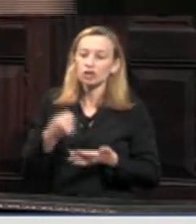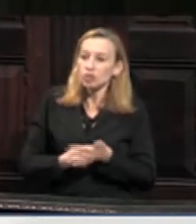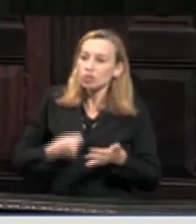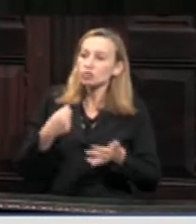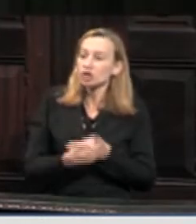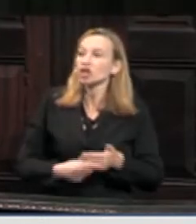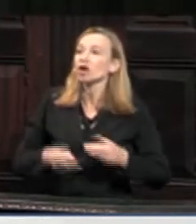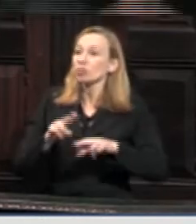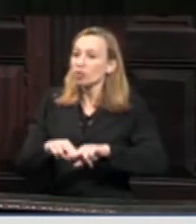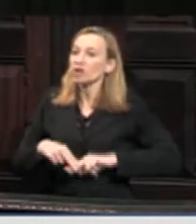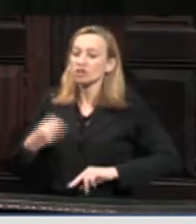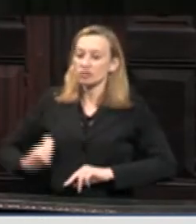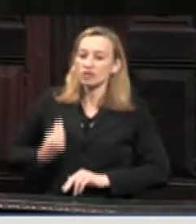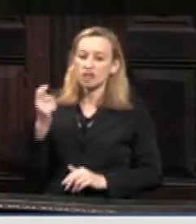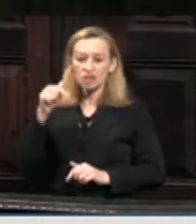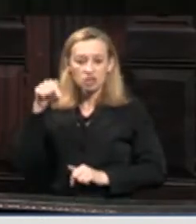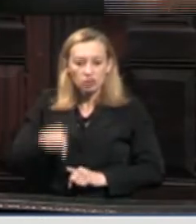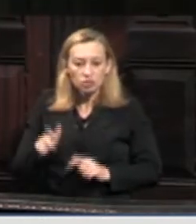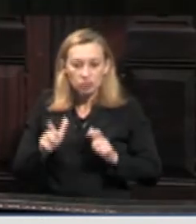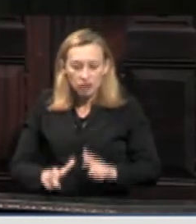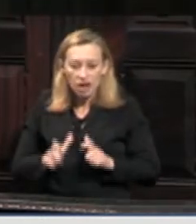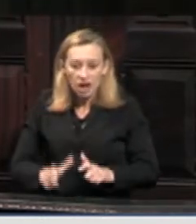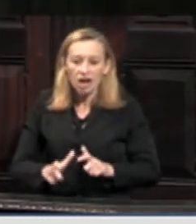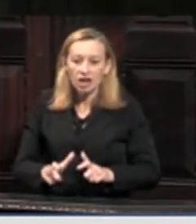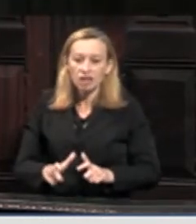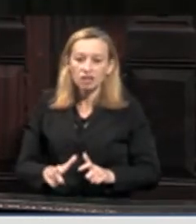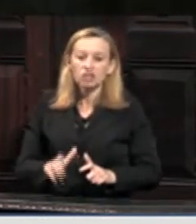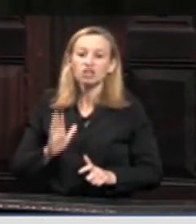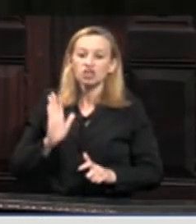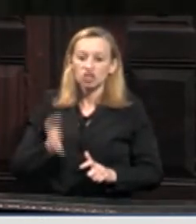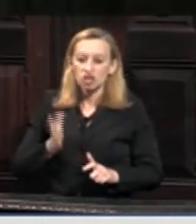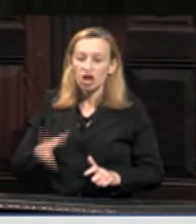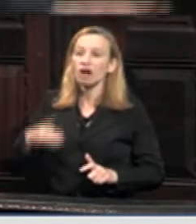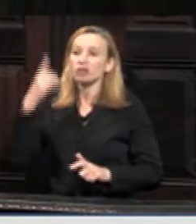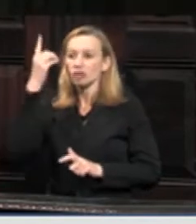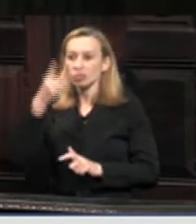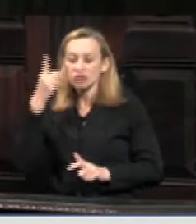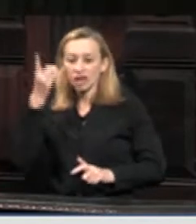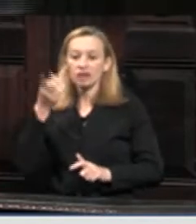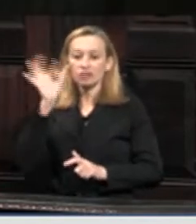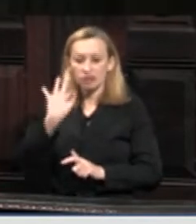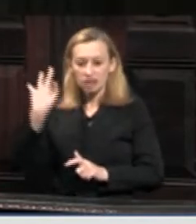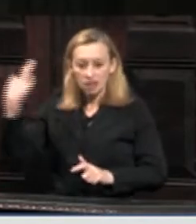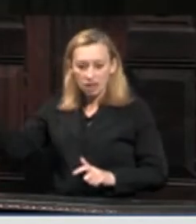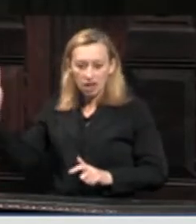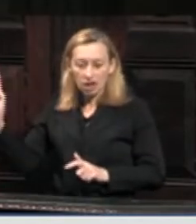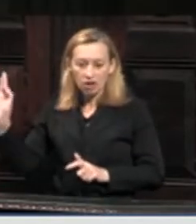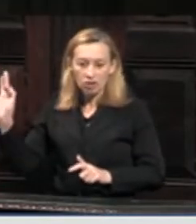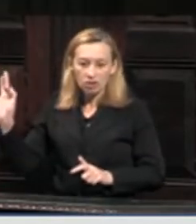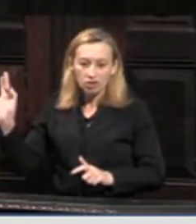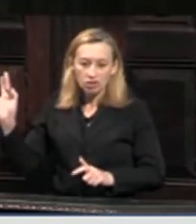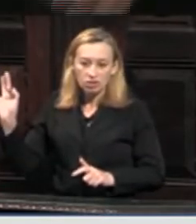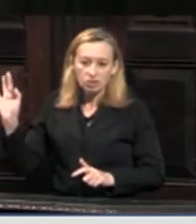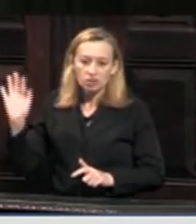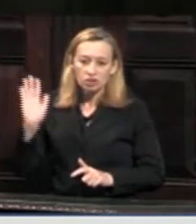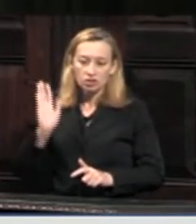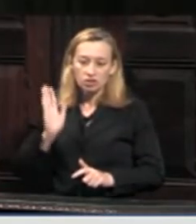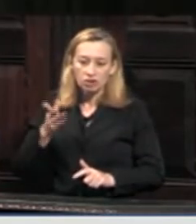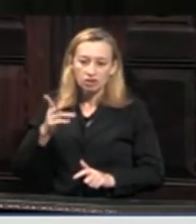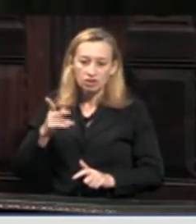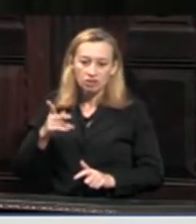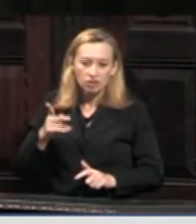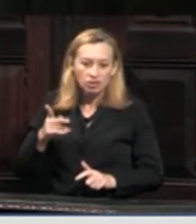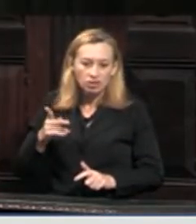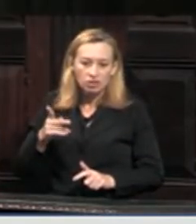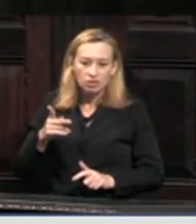essa denúncia. Já a deputado federal, que divulgou o vídeo, dizendo que com um soldado e um cabo se fechará o Supremo